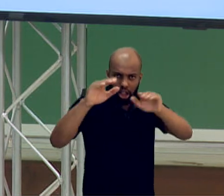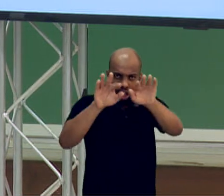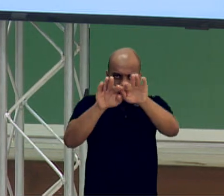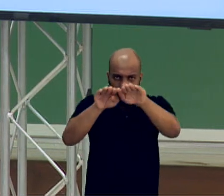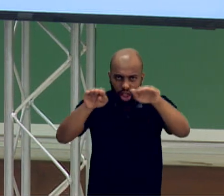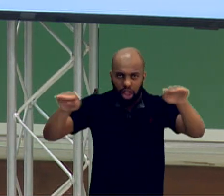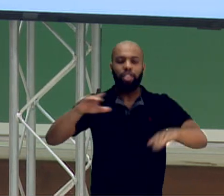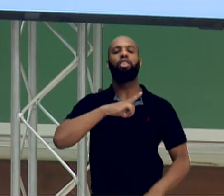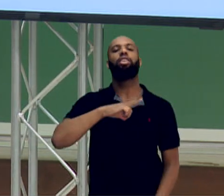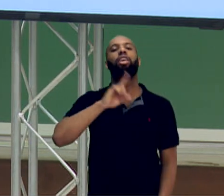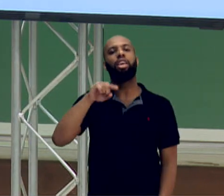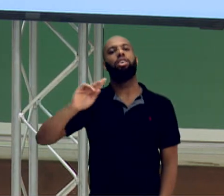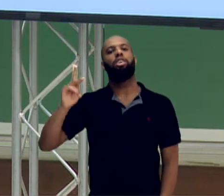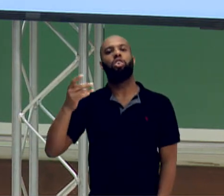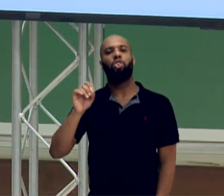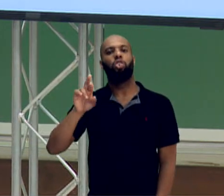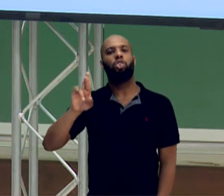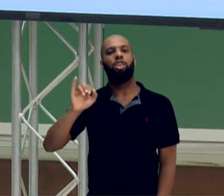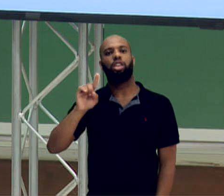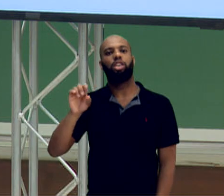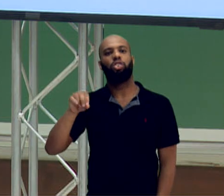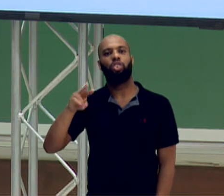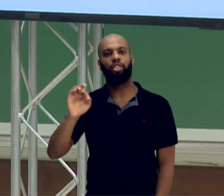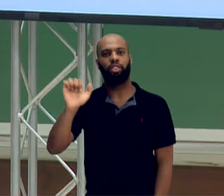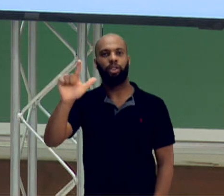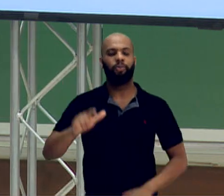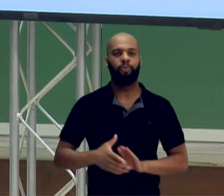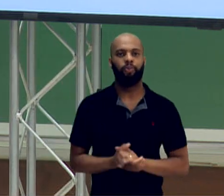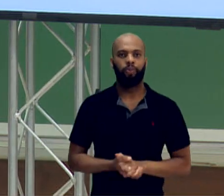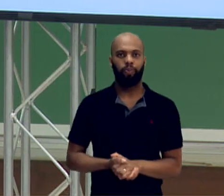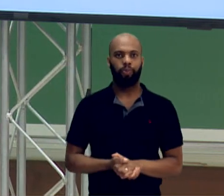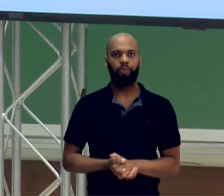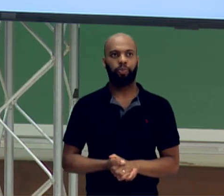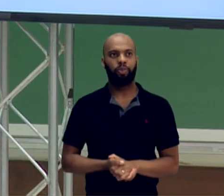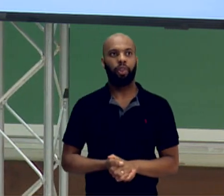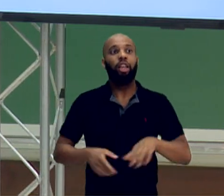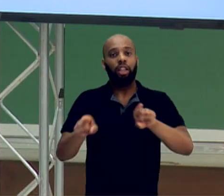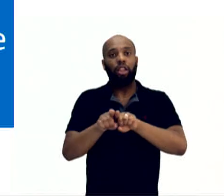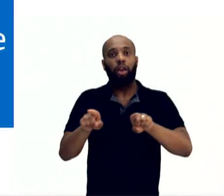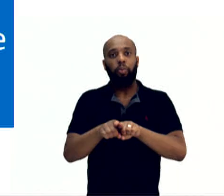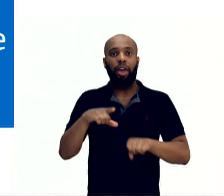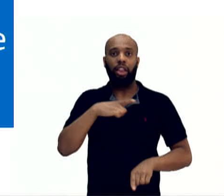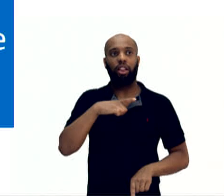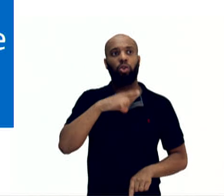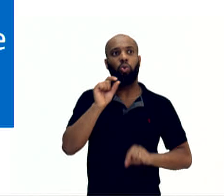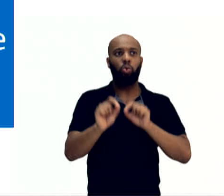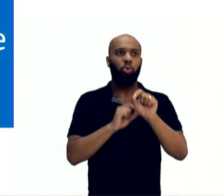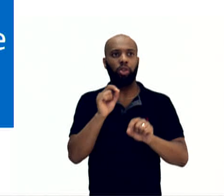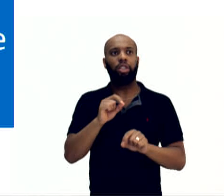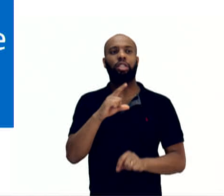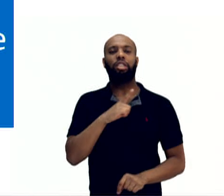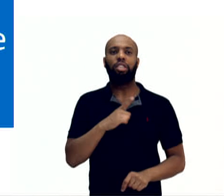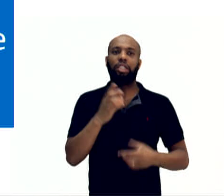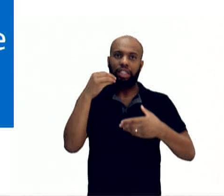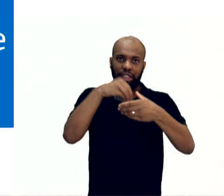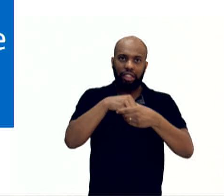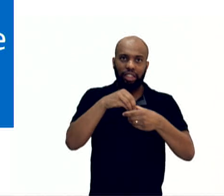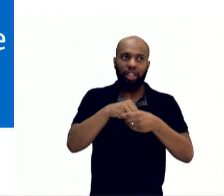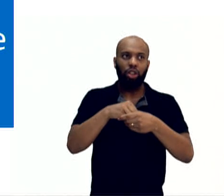gráfico. Nessa imagem do gráfico, eu não estou usando uma fita e comparando o tamanho dessa seta com a